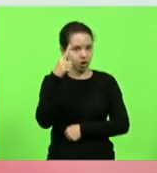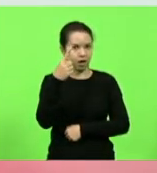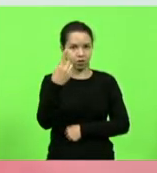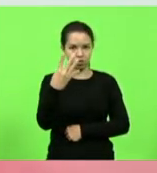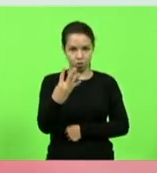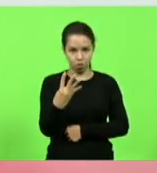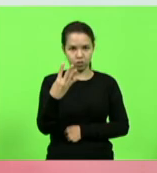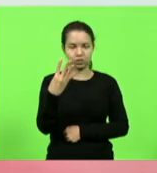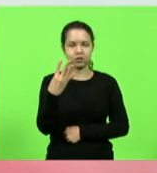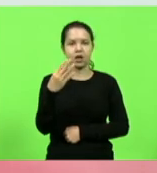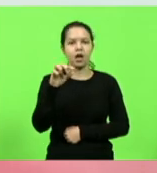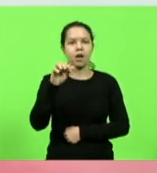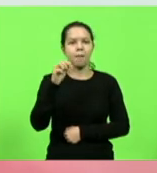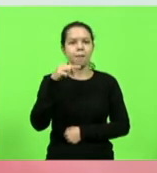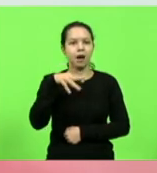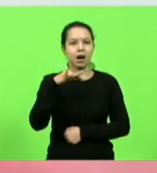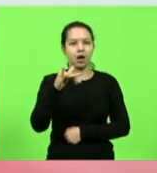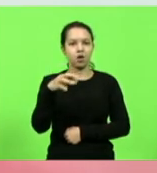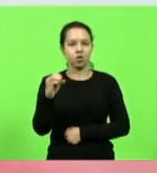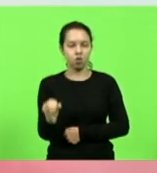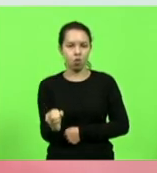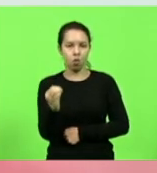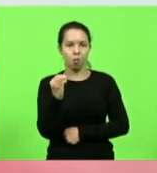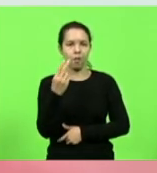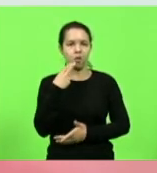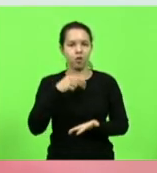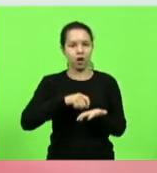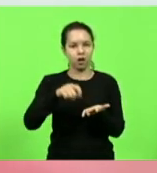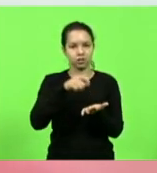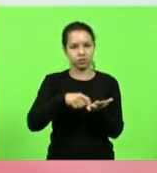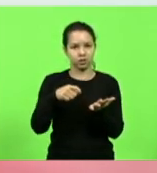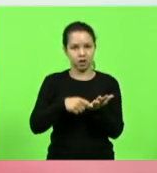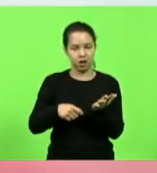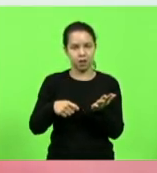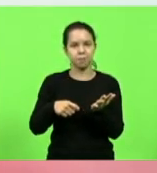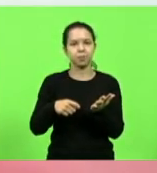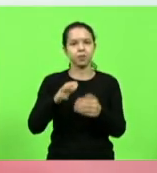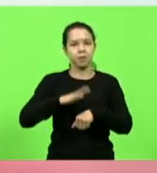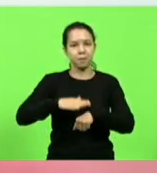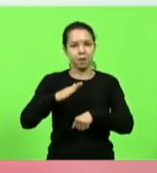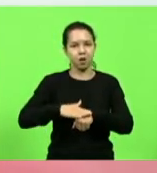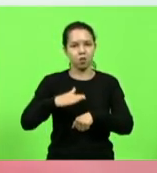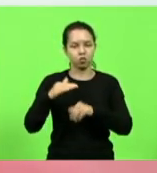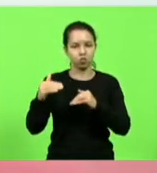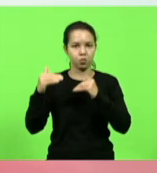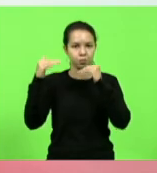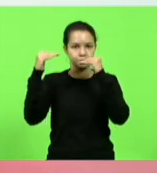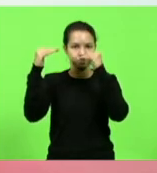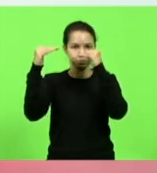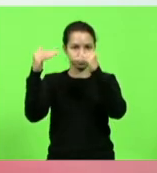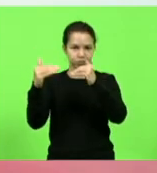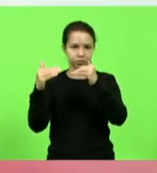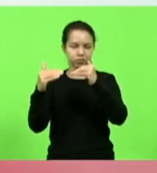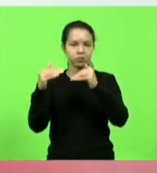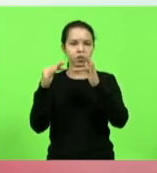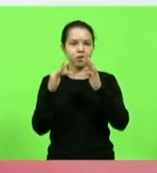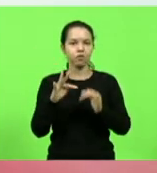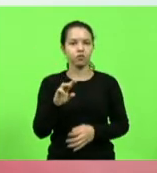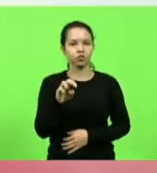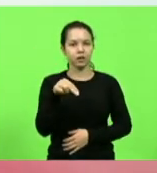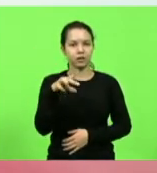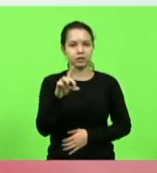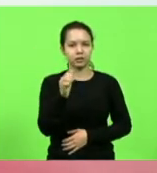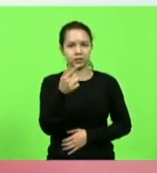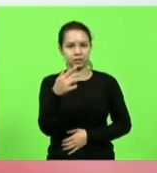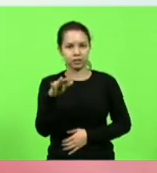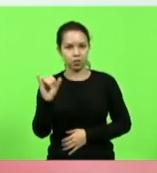uma notificação assinada pelo superintendente da Fundação Cultural de Itajaí, Normélio Pedro Weber,